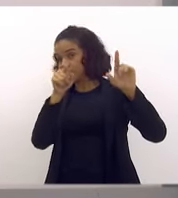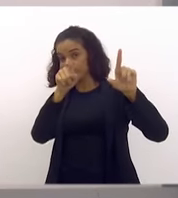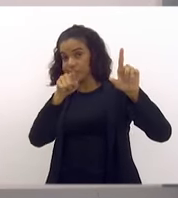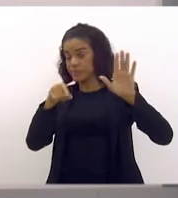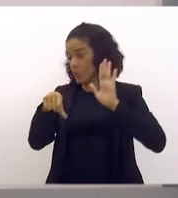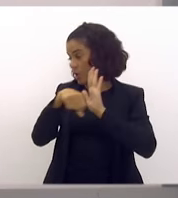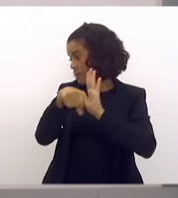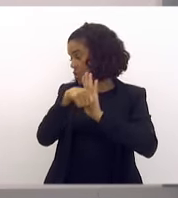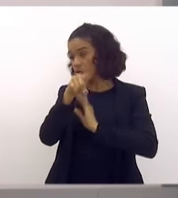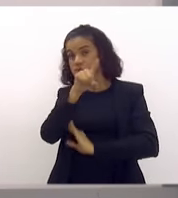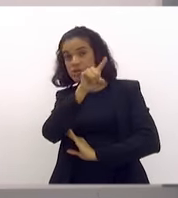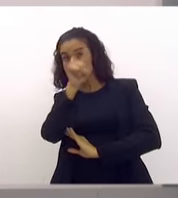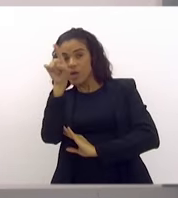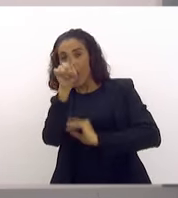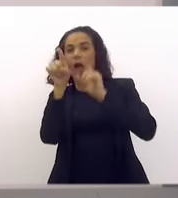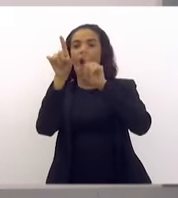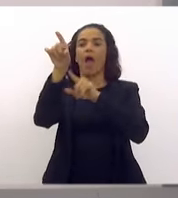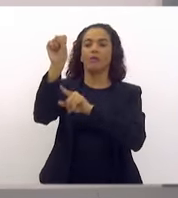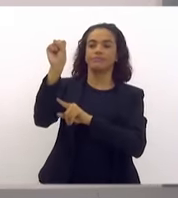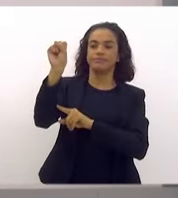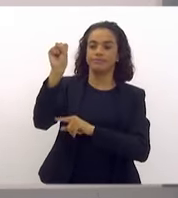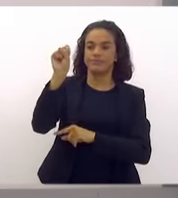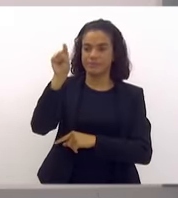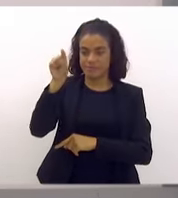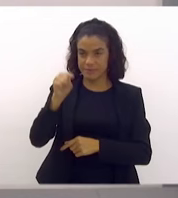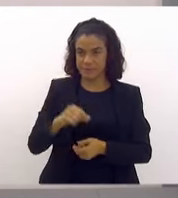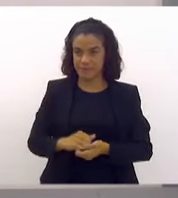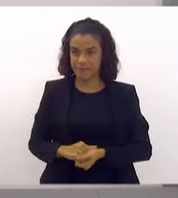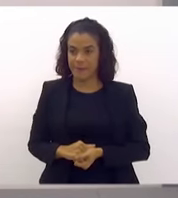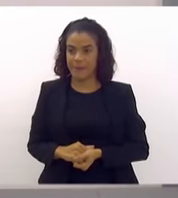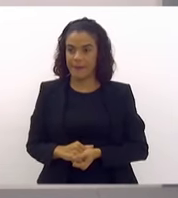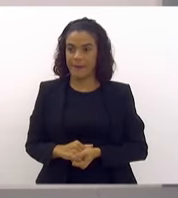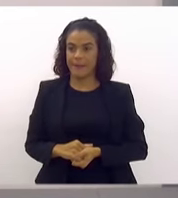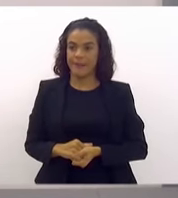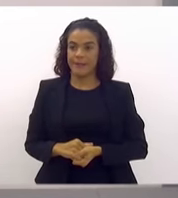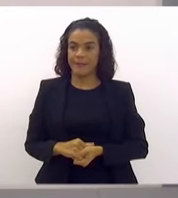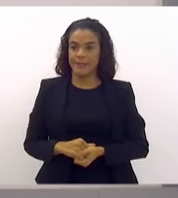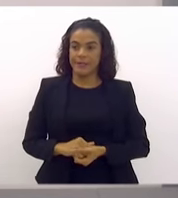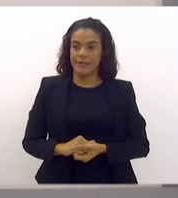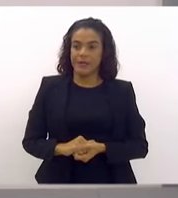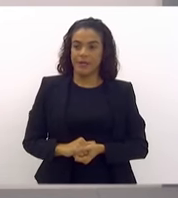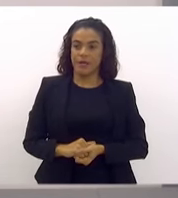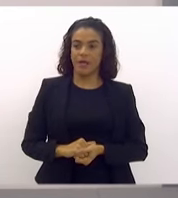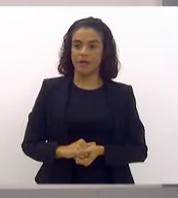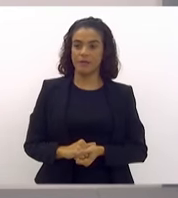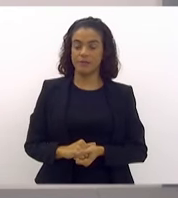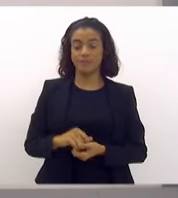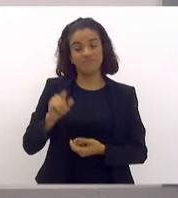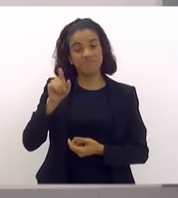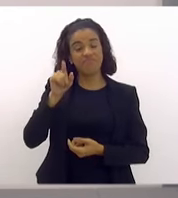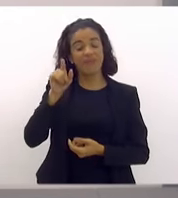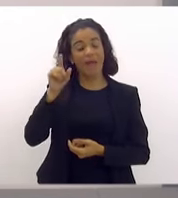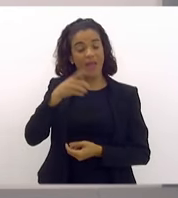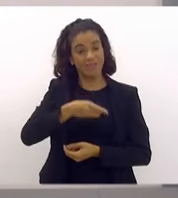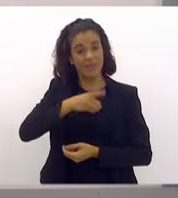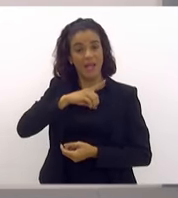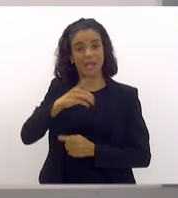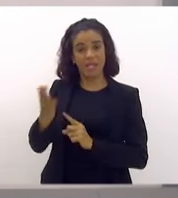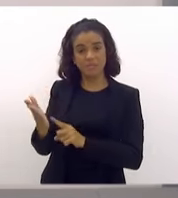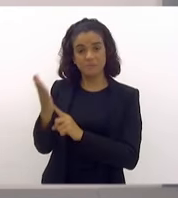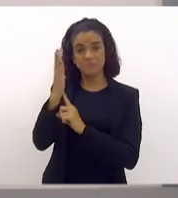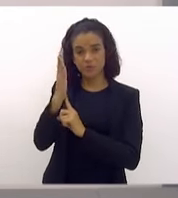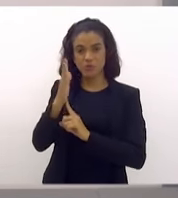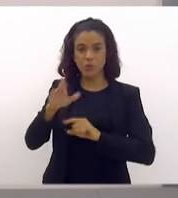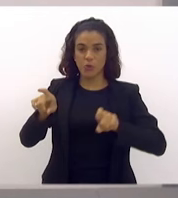criminosos ou que poderiam ter cometido aquele crime ela me mostrou eh